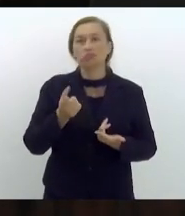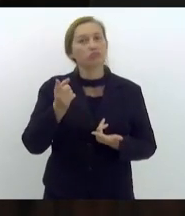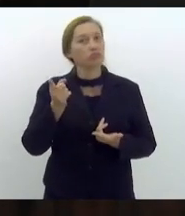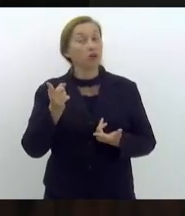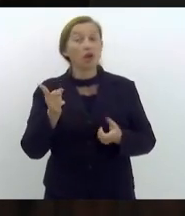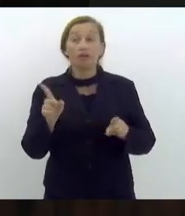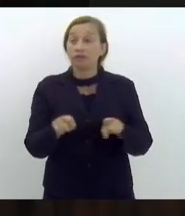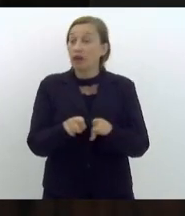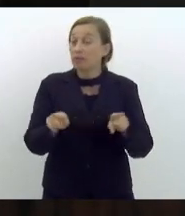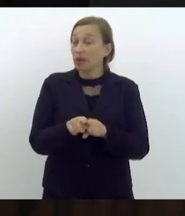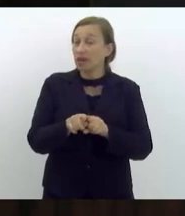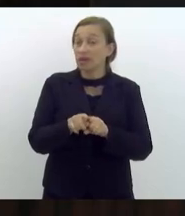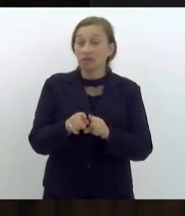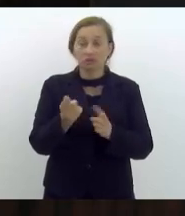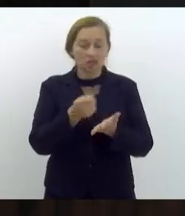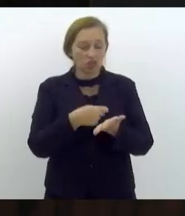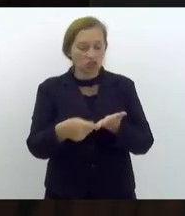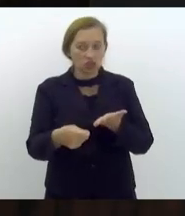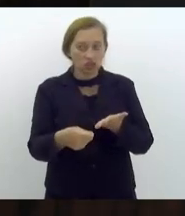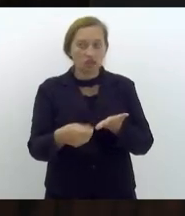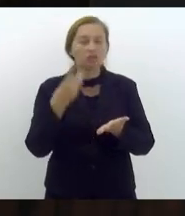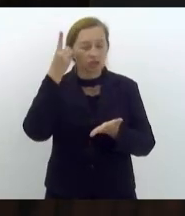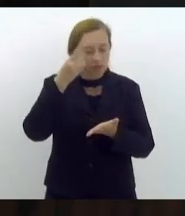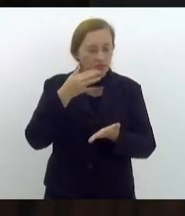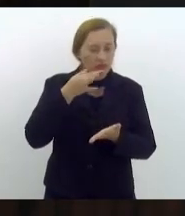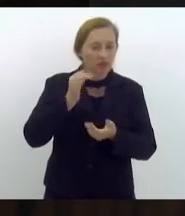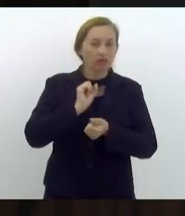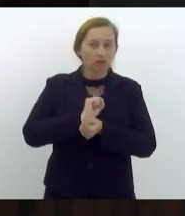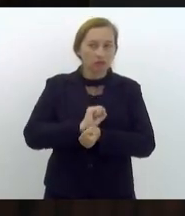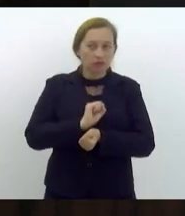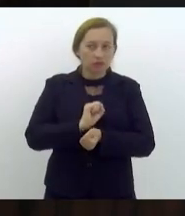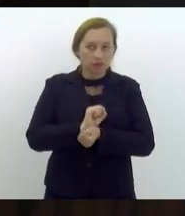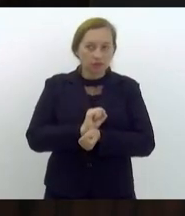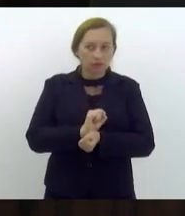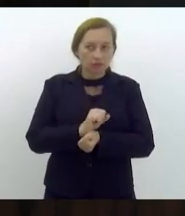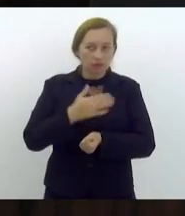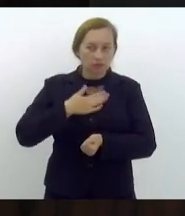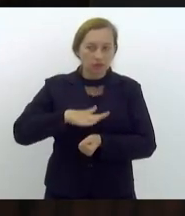não está escrito no deputado Jorge Felipe Neto